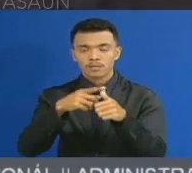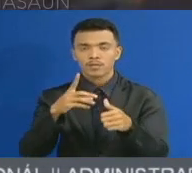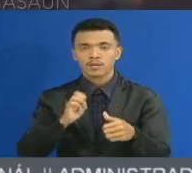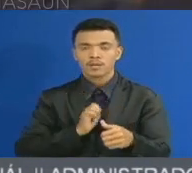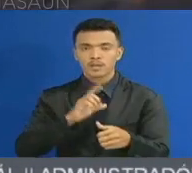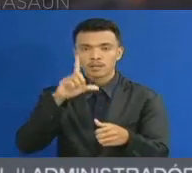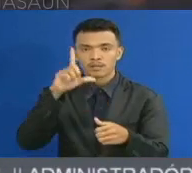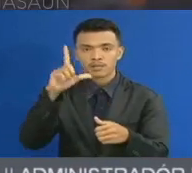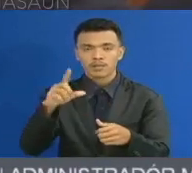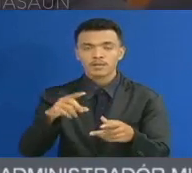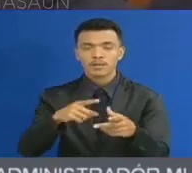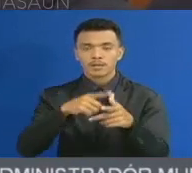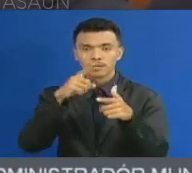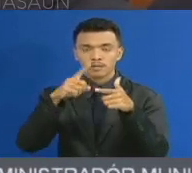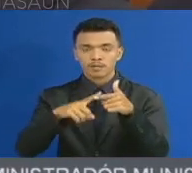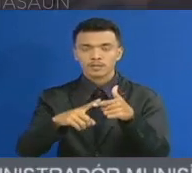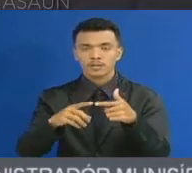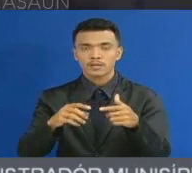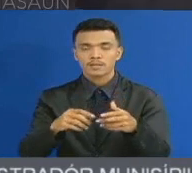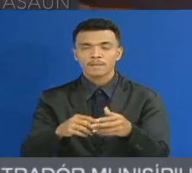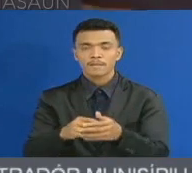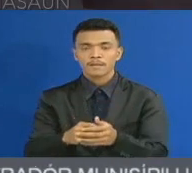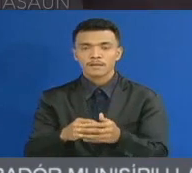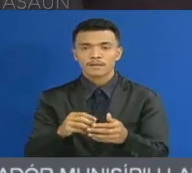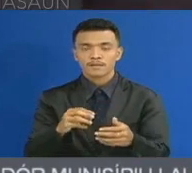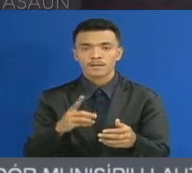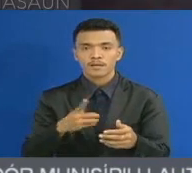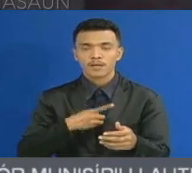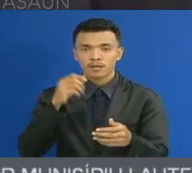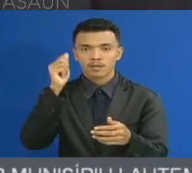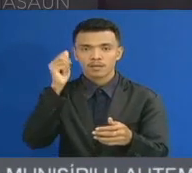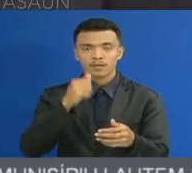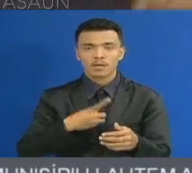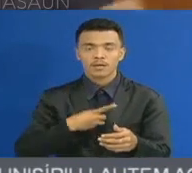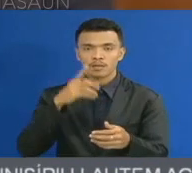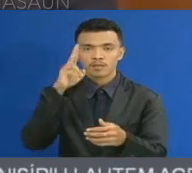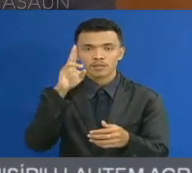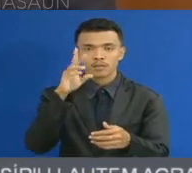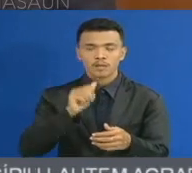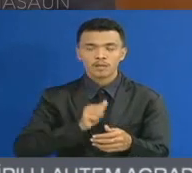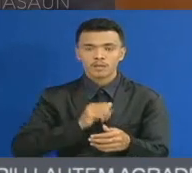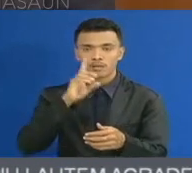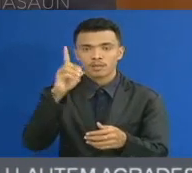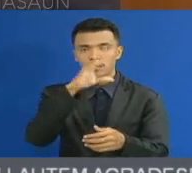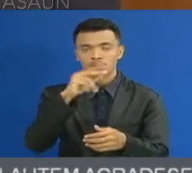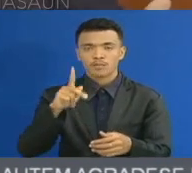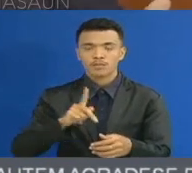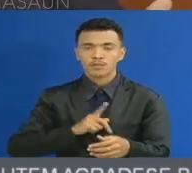e de apotique forro samea, e de kuluhum, ponte ne. Mais